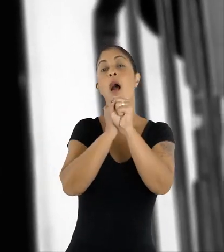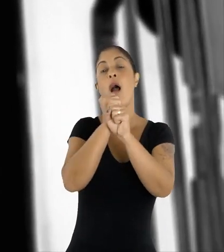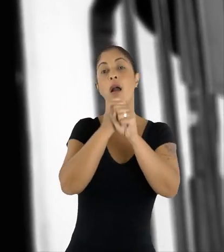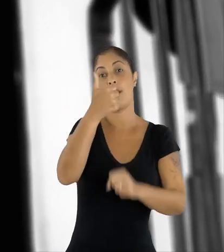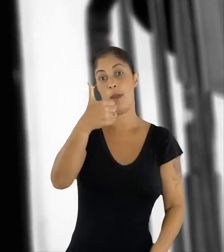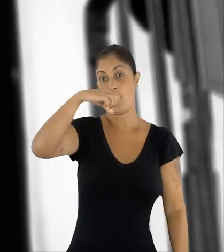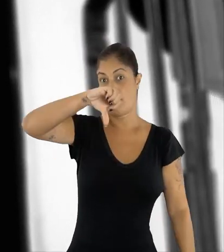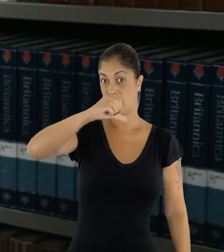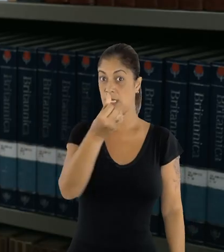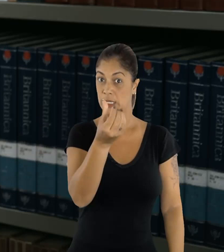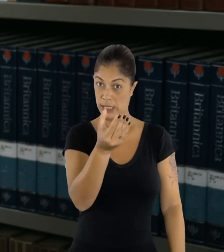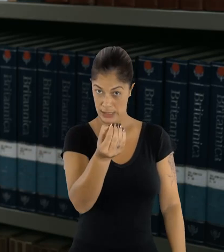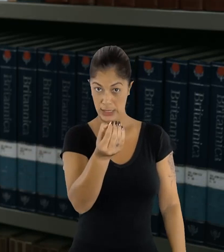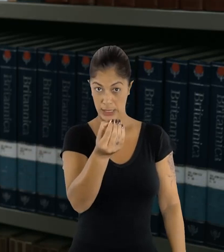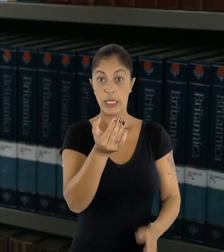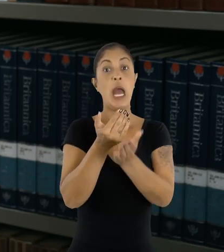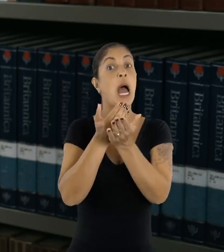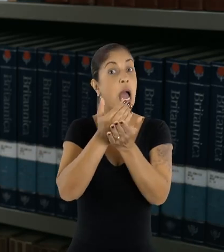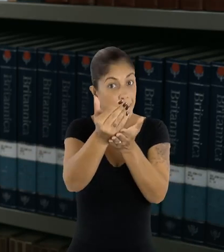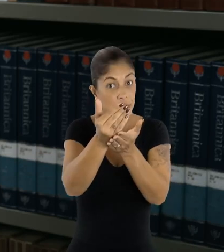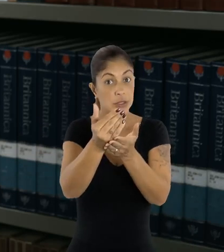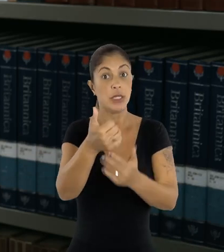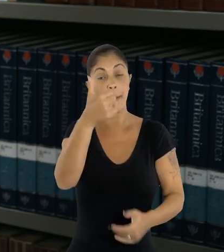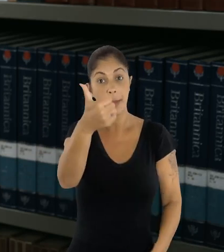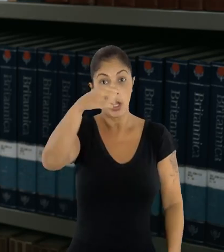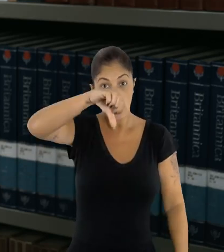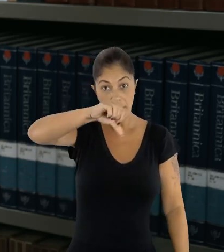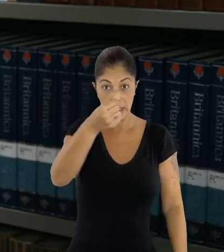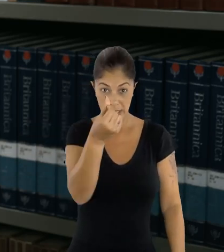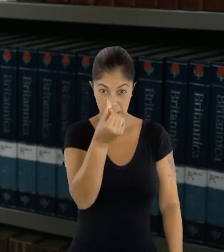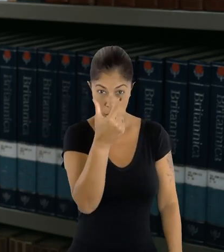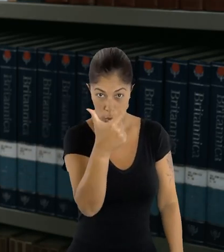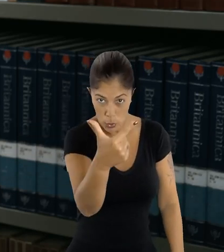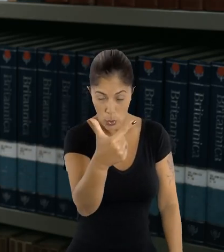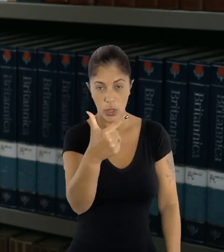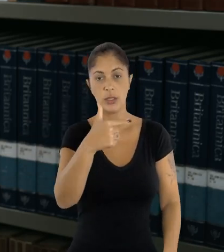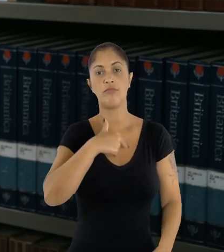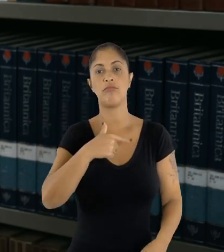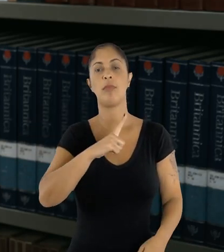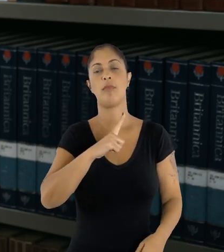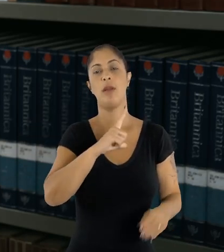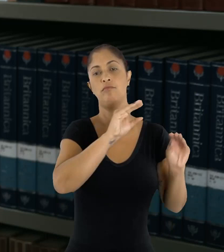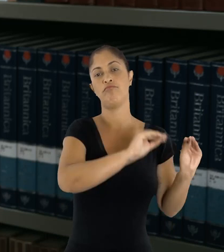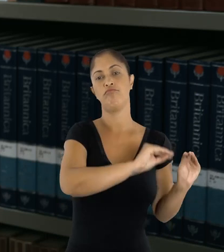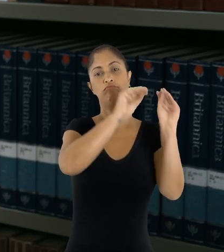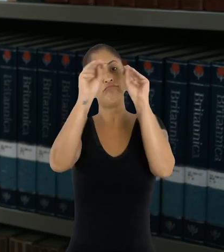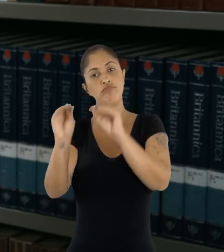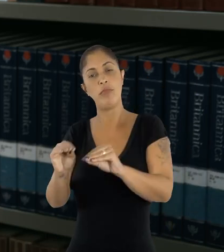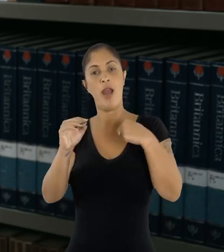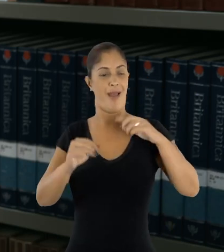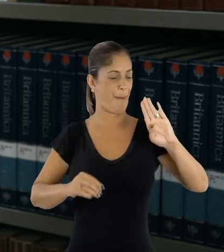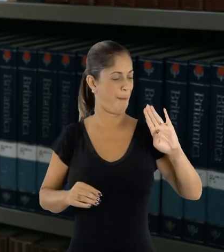país a partir do início dos anos 60. Frei Beto, teólogo e escritor. E a partir de 62... Em uma biblioteca. Eu